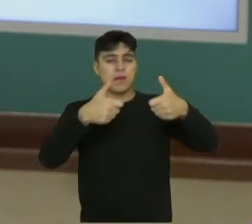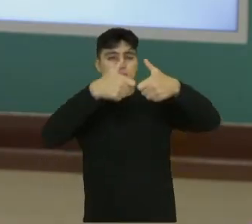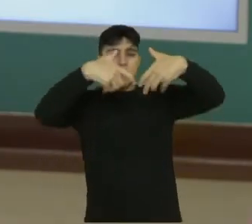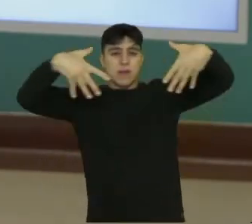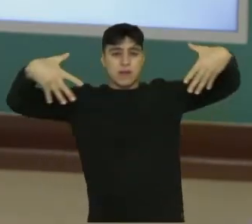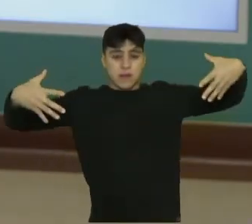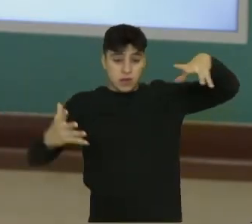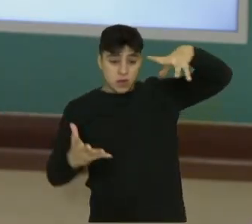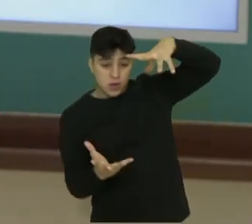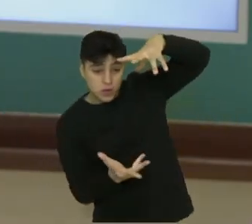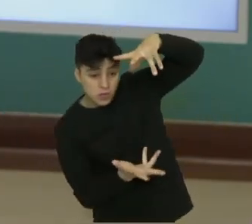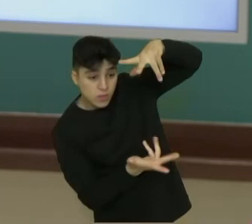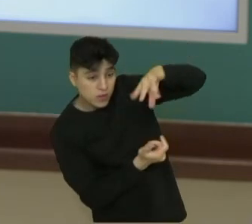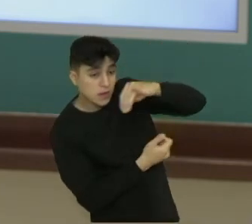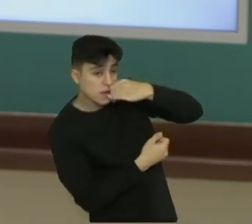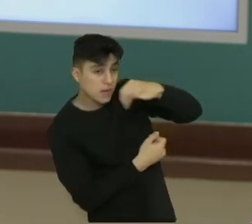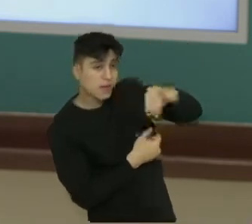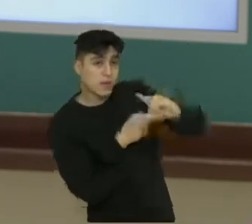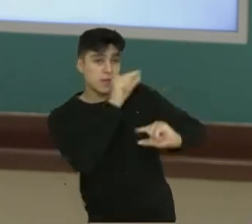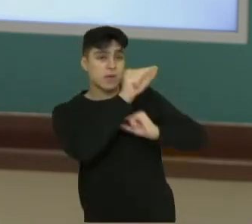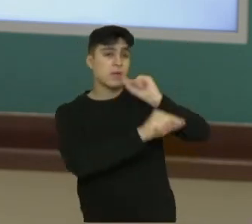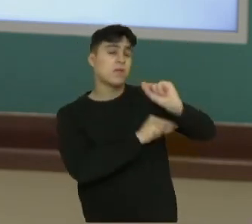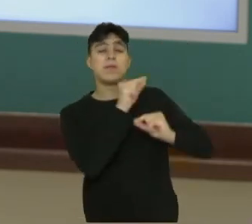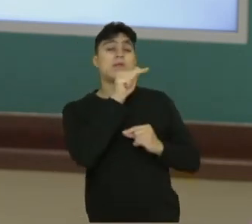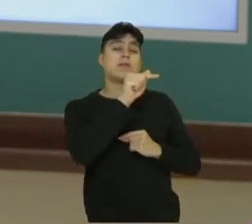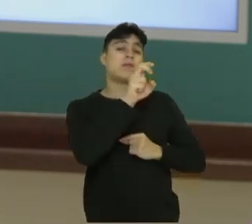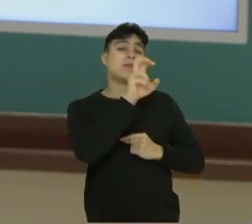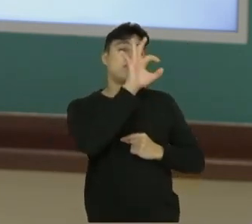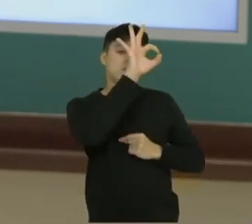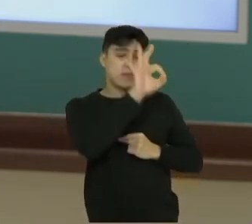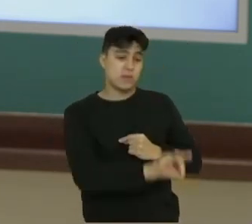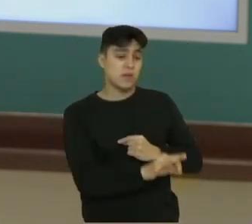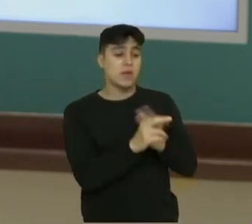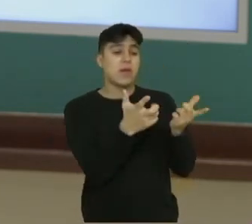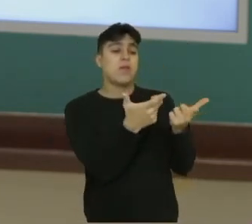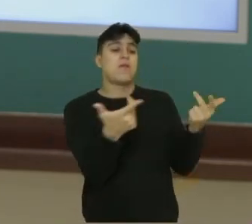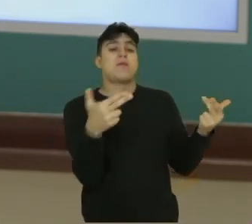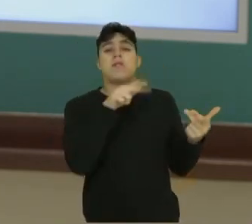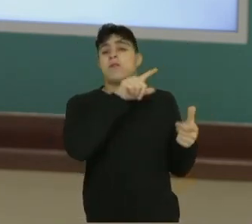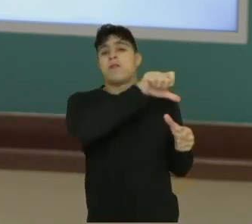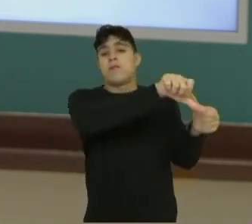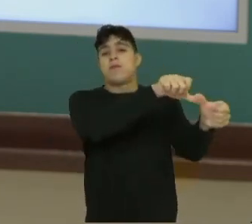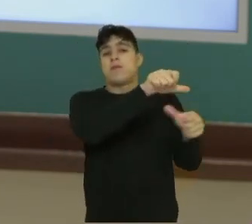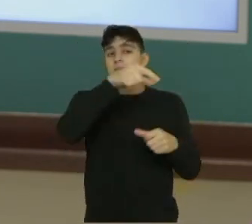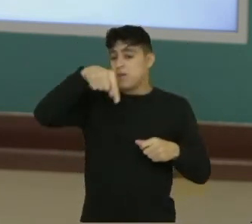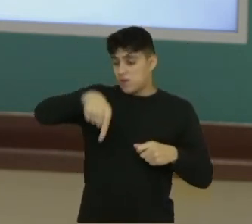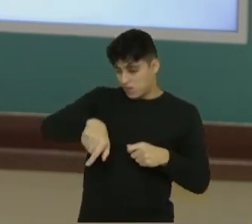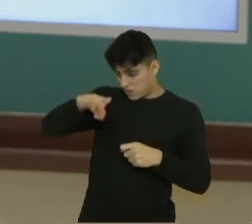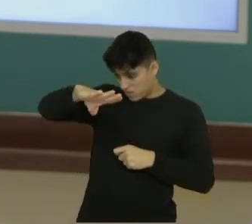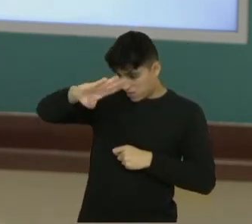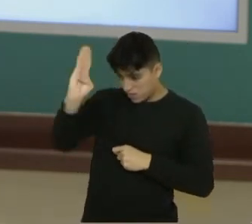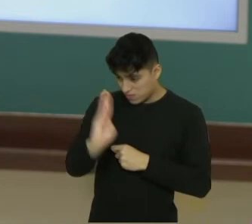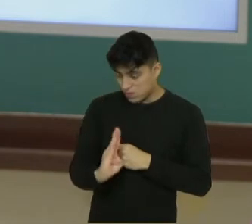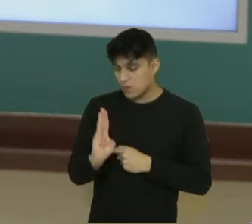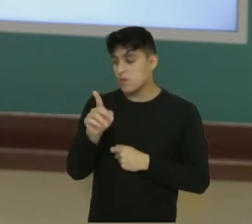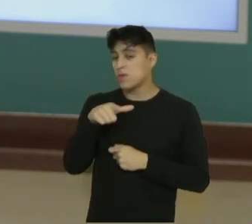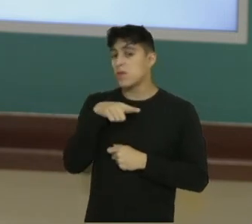mundial, né? Era em torno de 75% de fontes não renováveis, enquanto que o Brasil utiliza